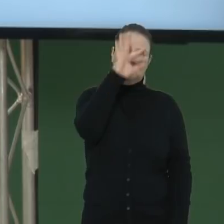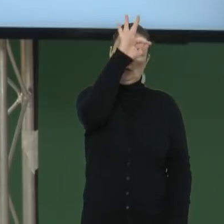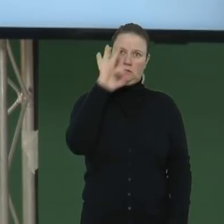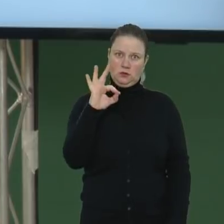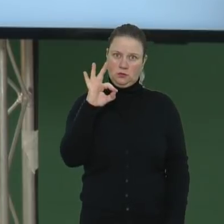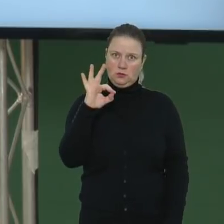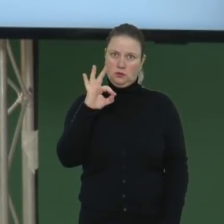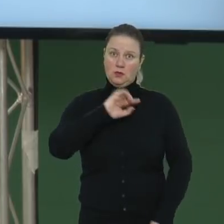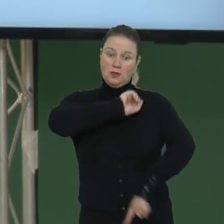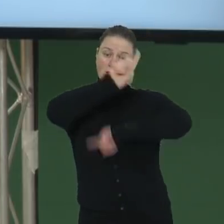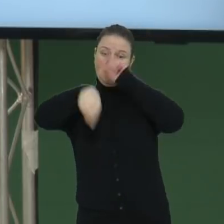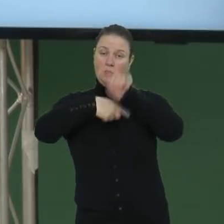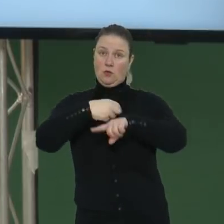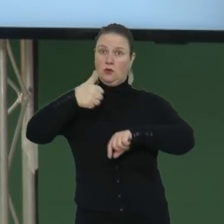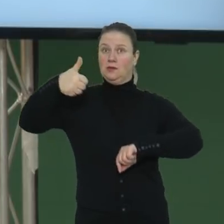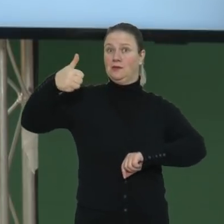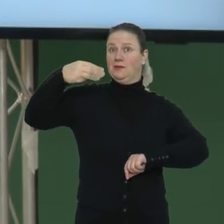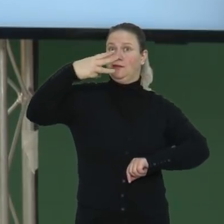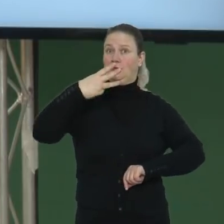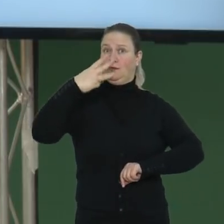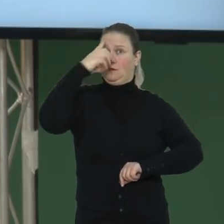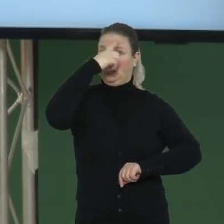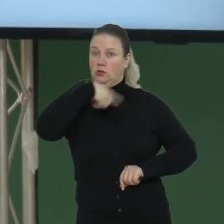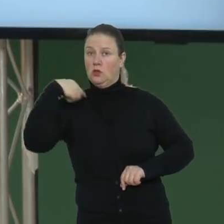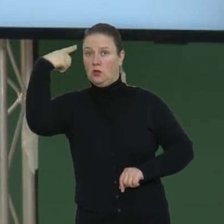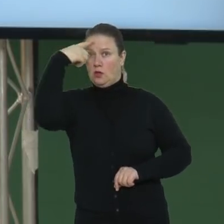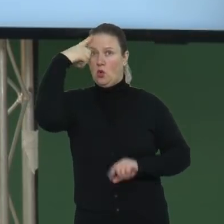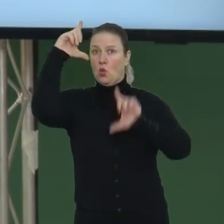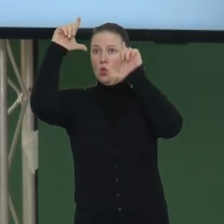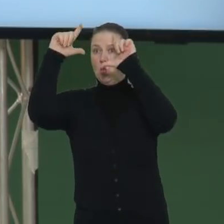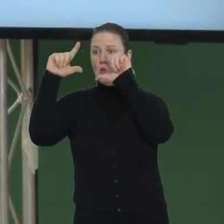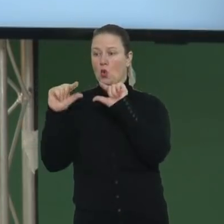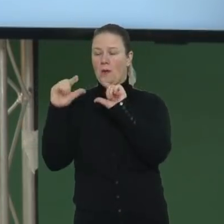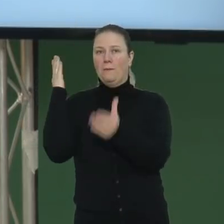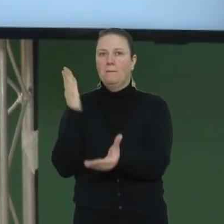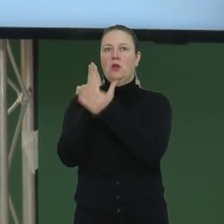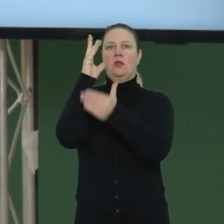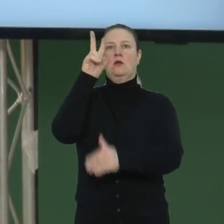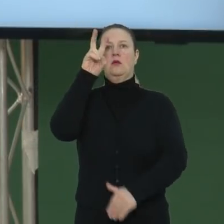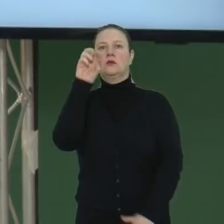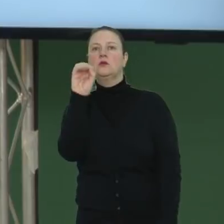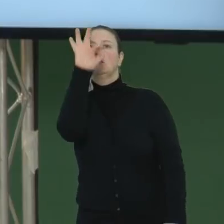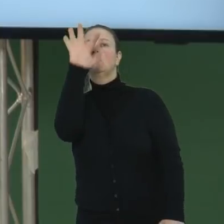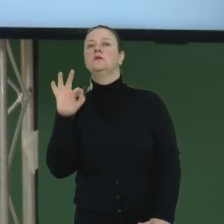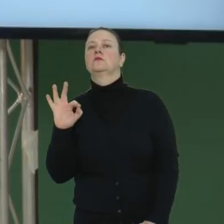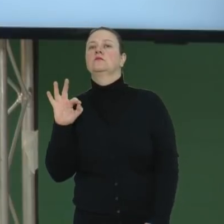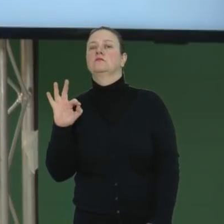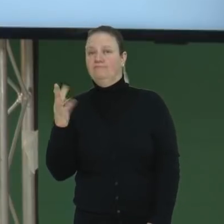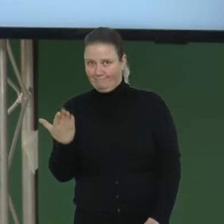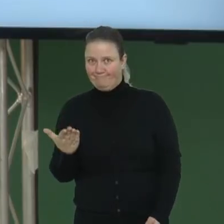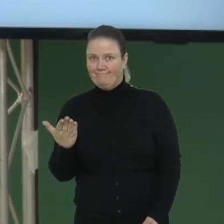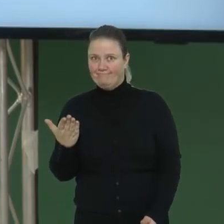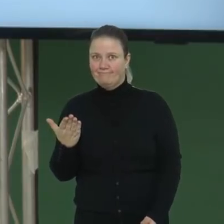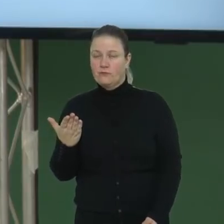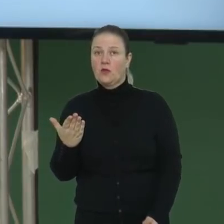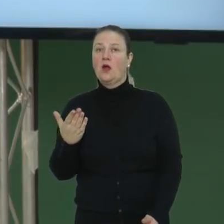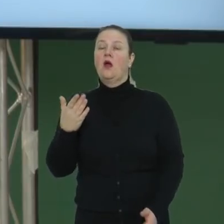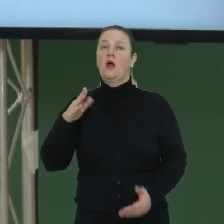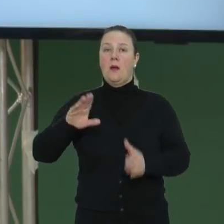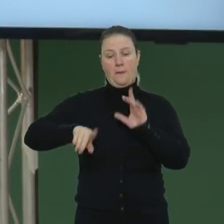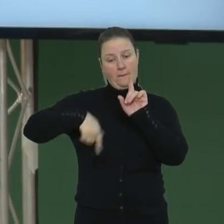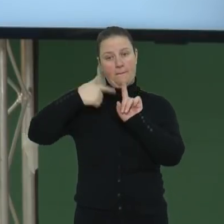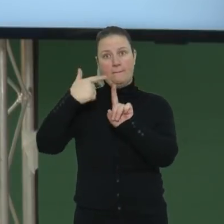Após 13 horas, ele vai reduzir isso em 50%. Após 13 horas, disso que ele tinha,